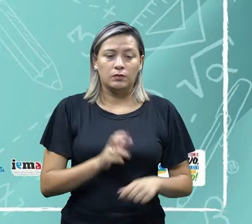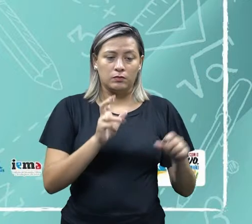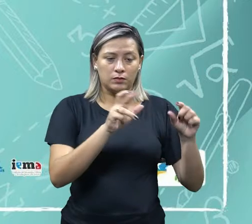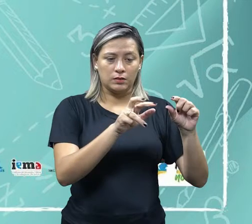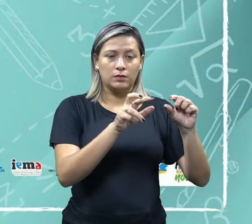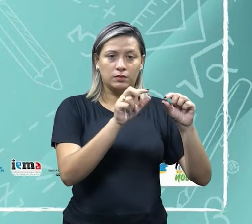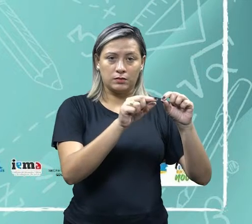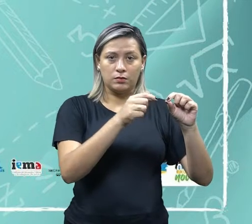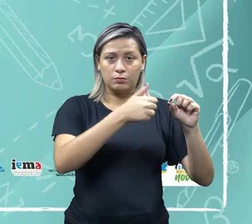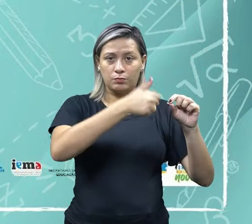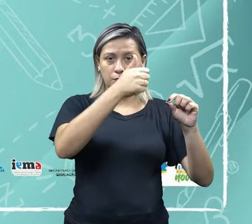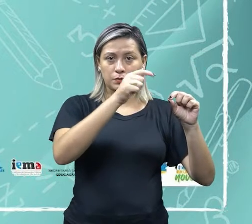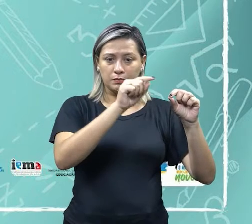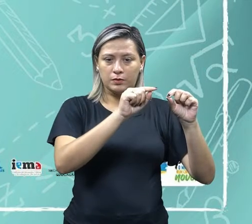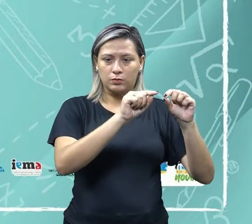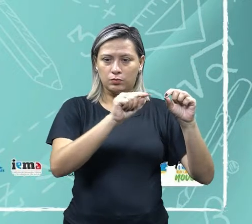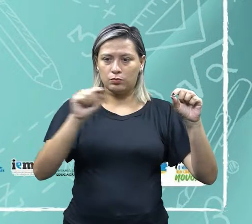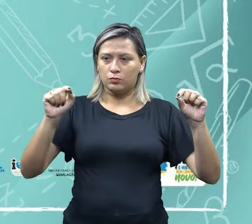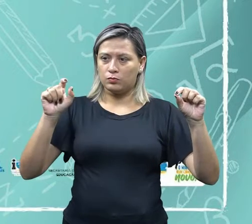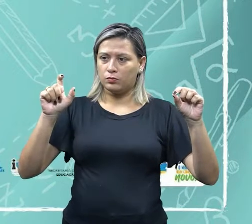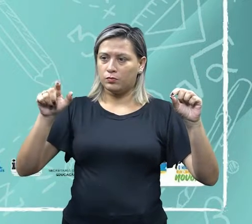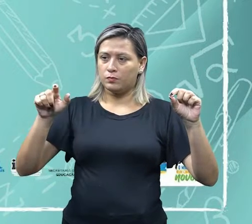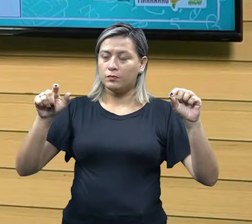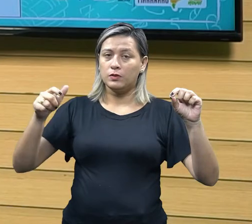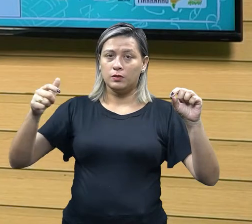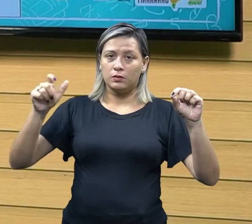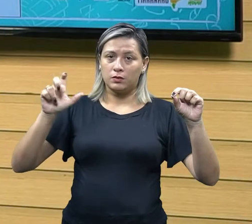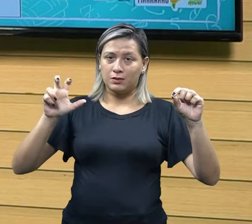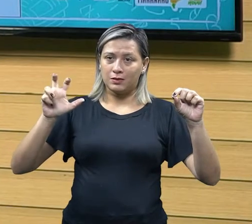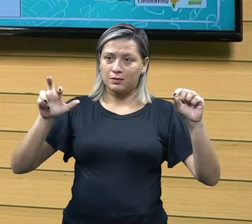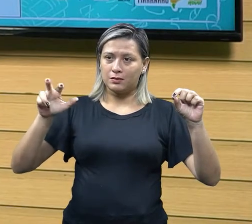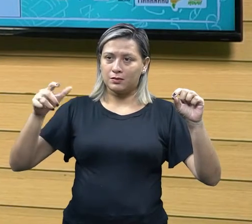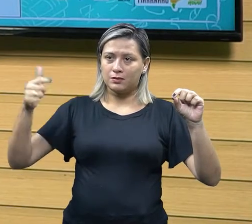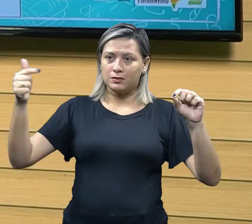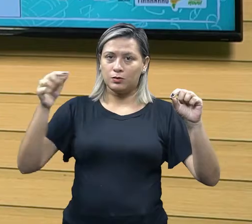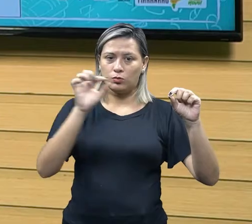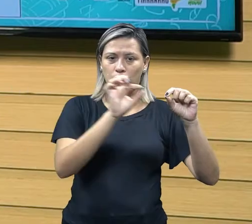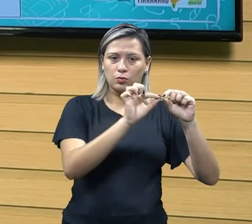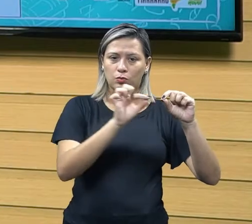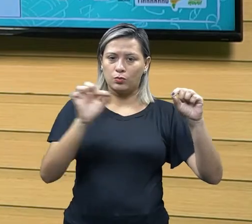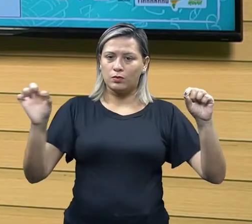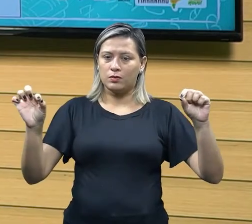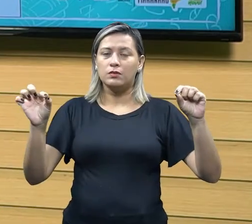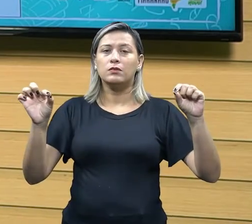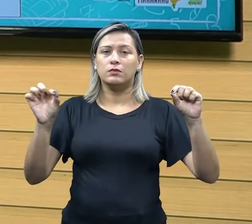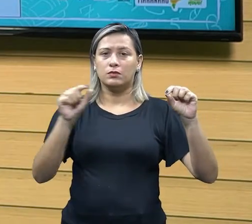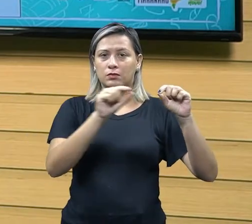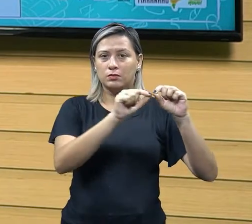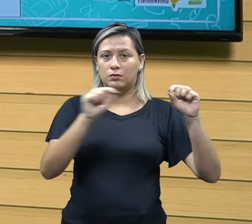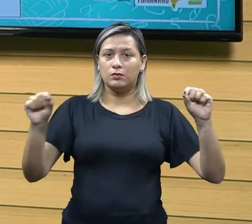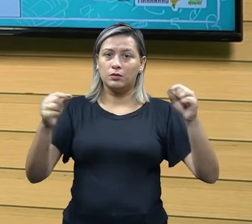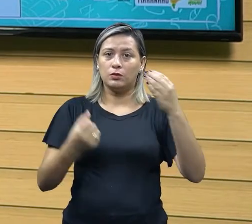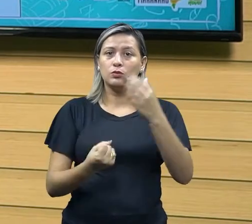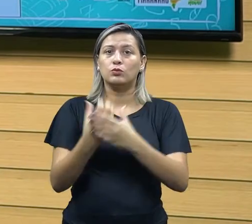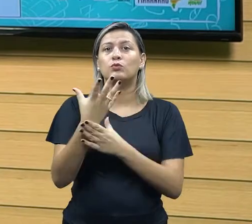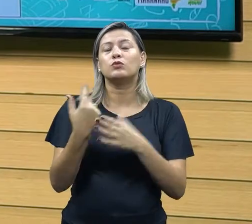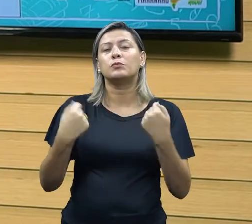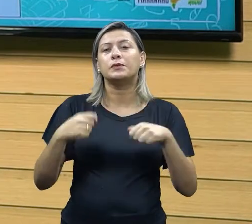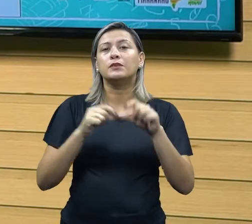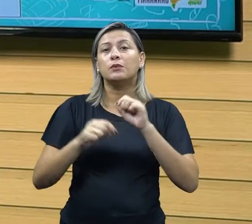clica, ele vai formar aquela linha. Só que aquela linha ela vai ser formada e tem que ser com